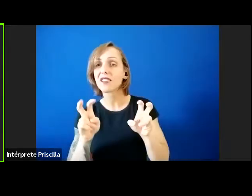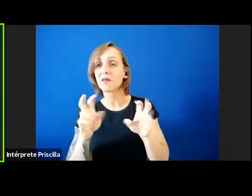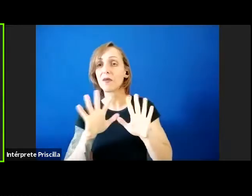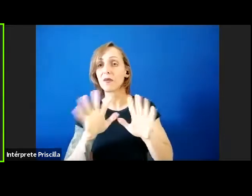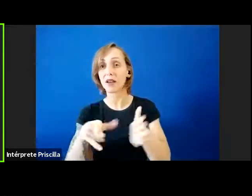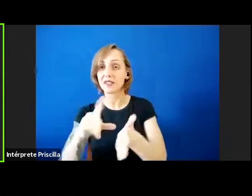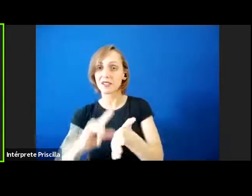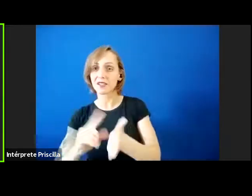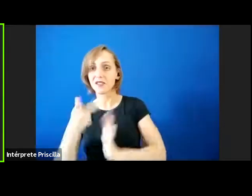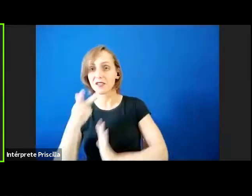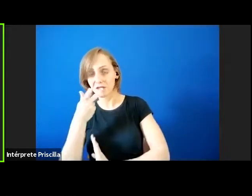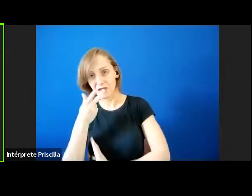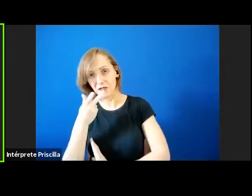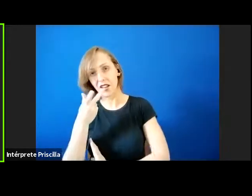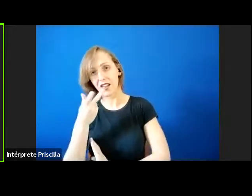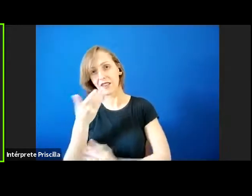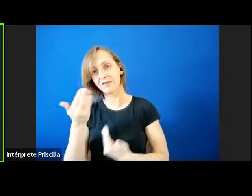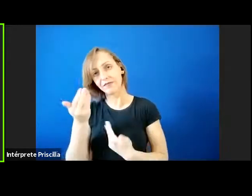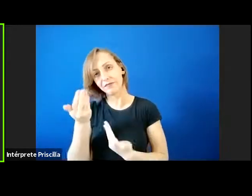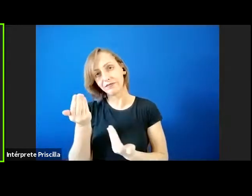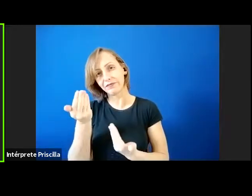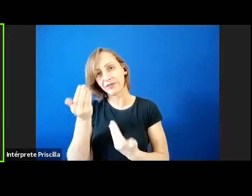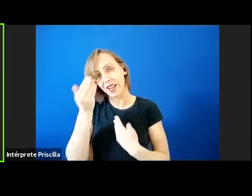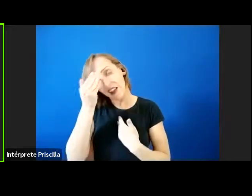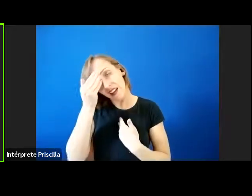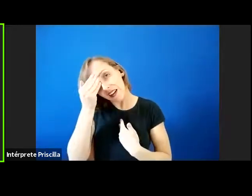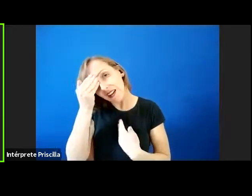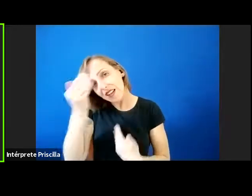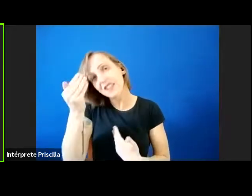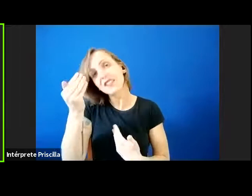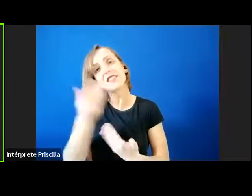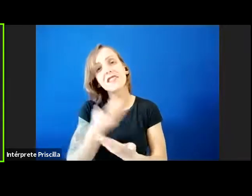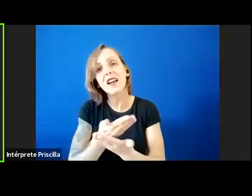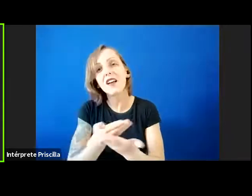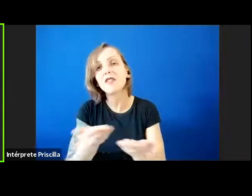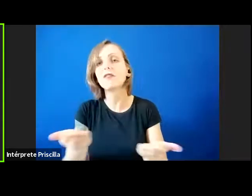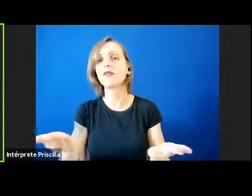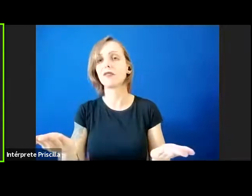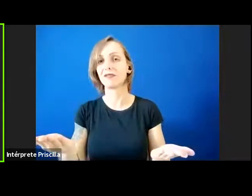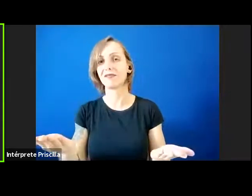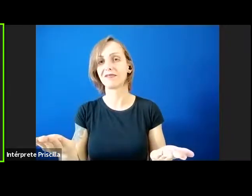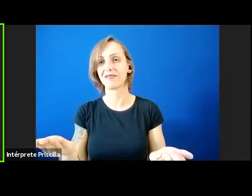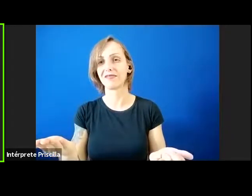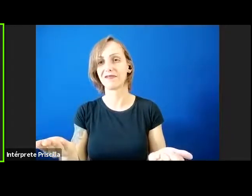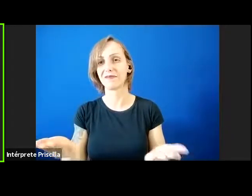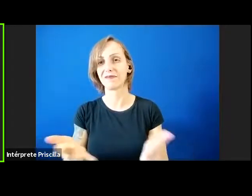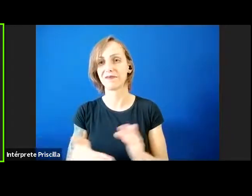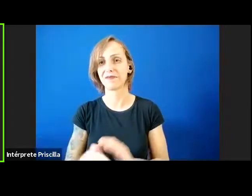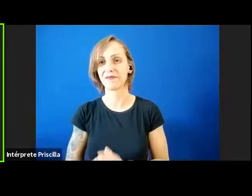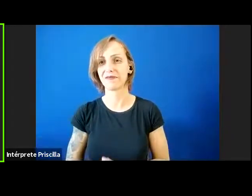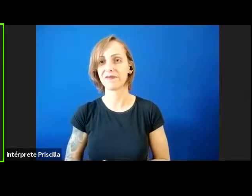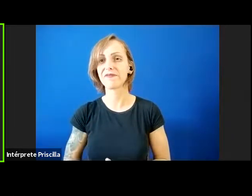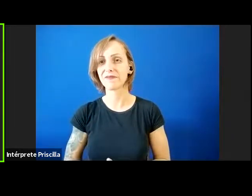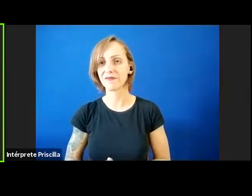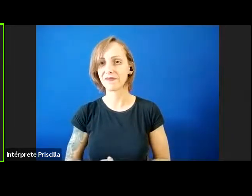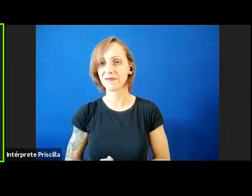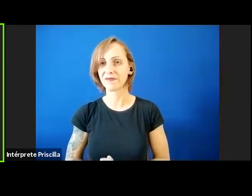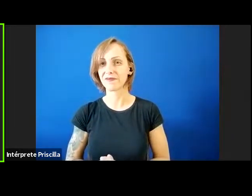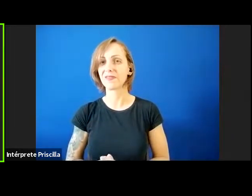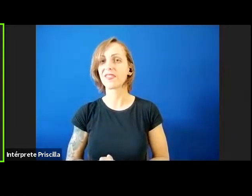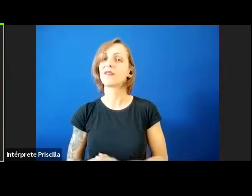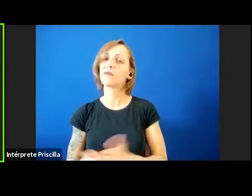eu gostaria de agradecer a todos, né, e a todas que nos propuseram esse espaço,